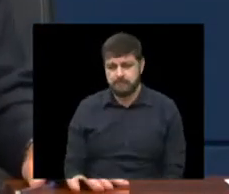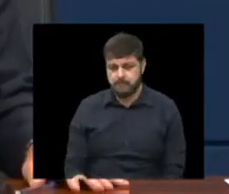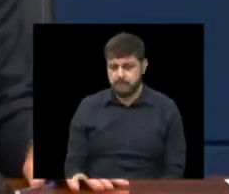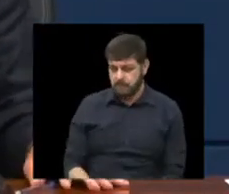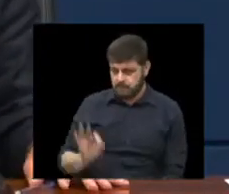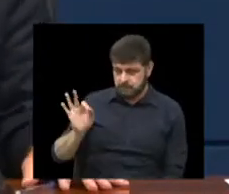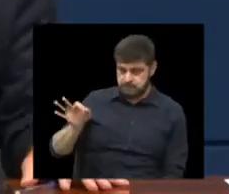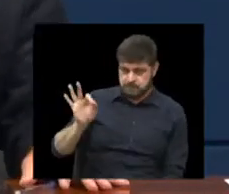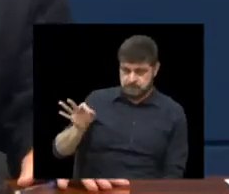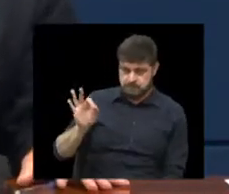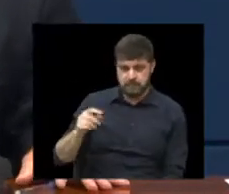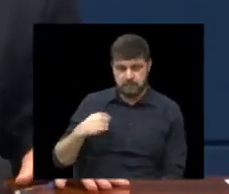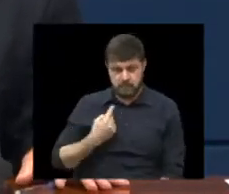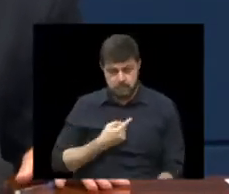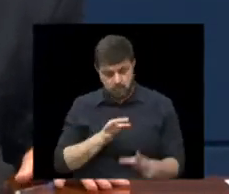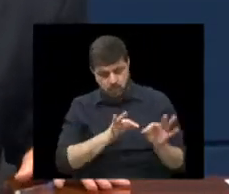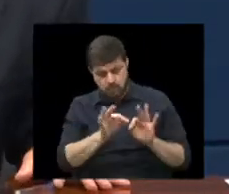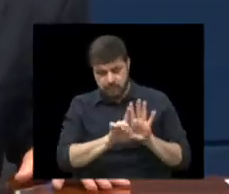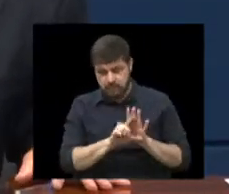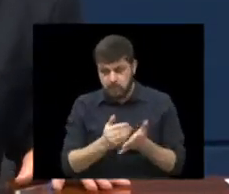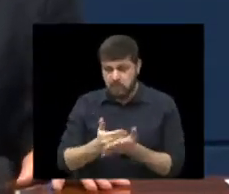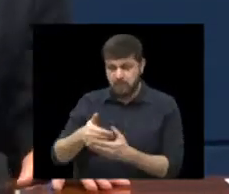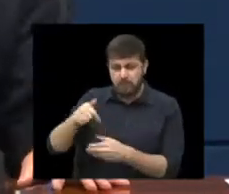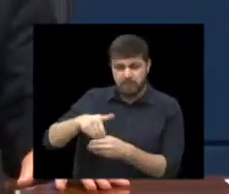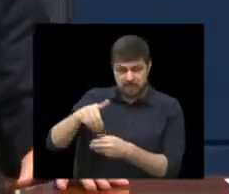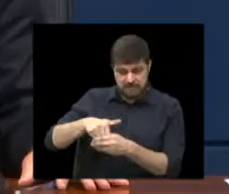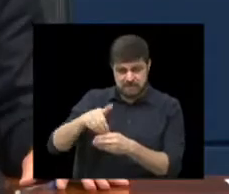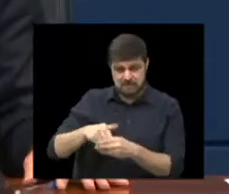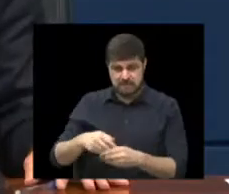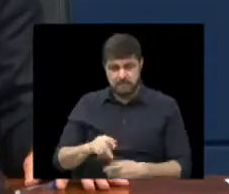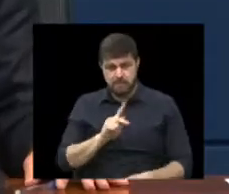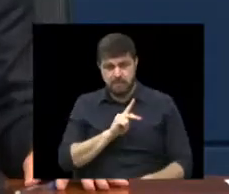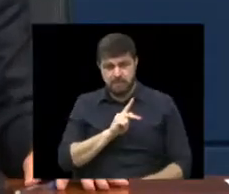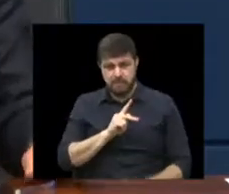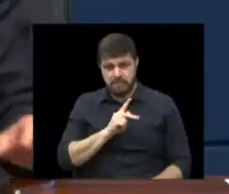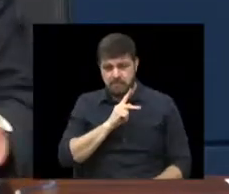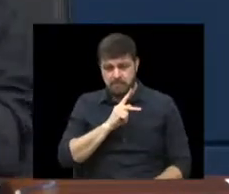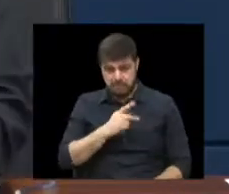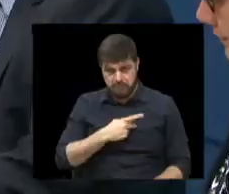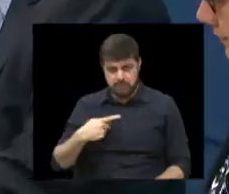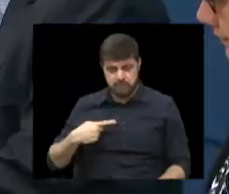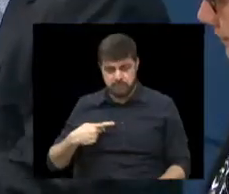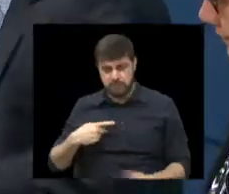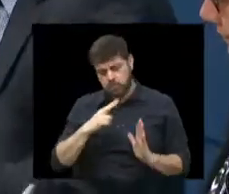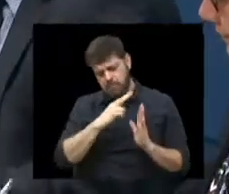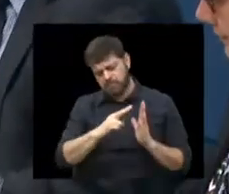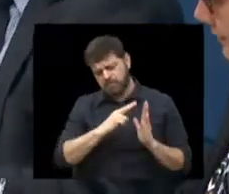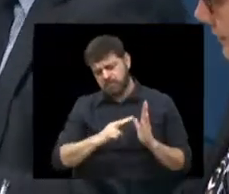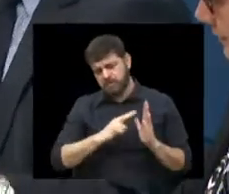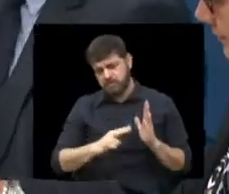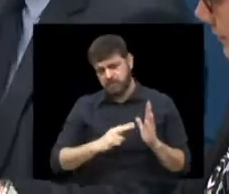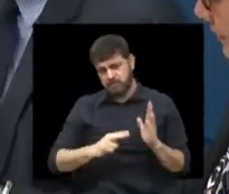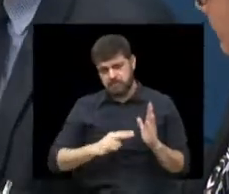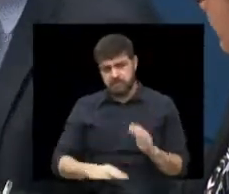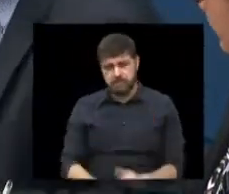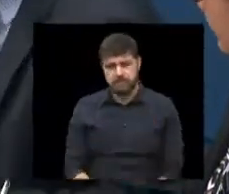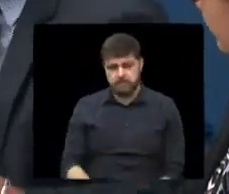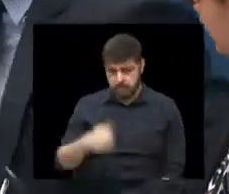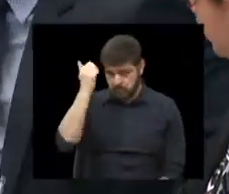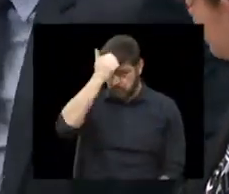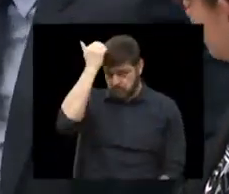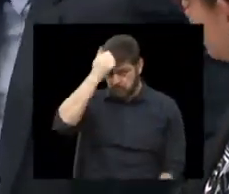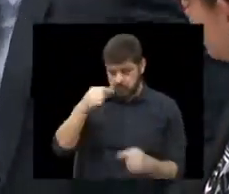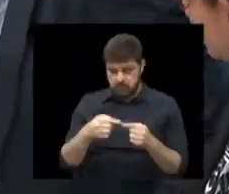vereador Zé Carlos. O projeto entra em votação. Pastor Elias Azevedo. Pois não, senhor presidente, vereador Gilberto Vermelho, Ailton